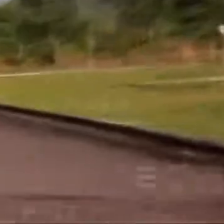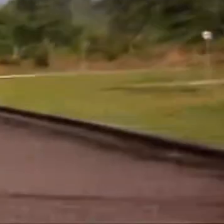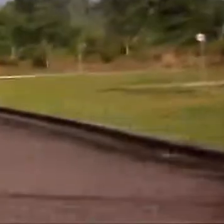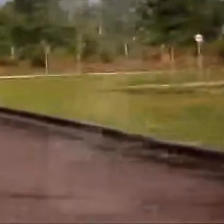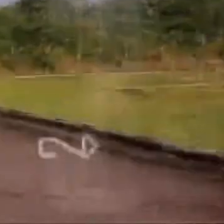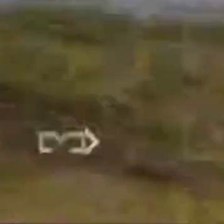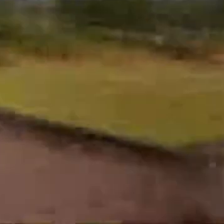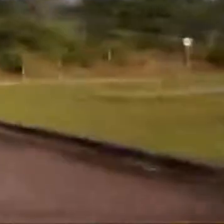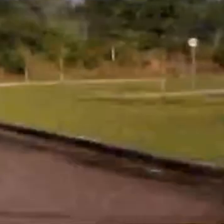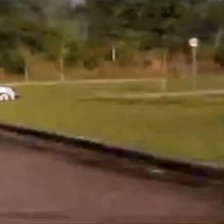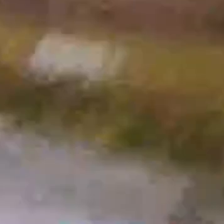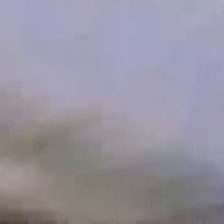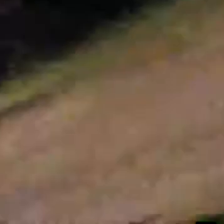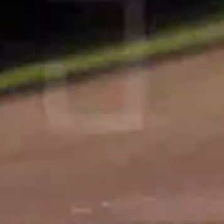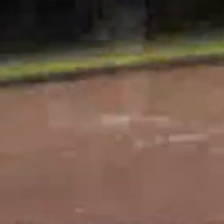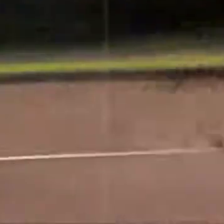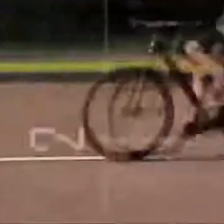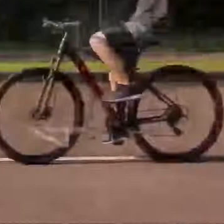E